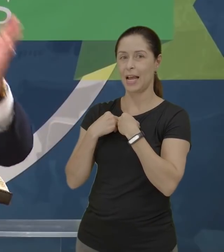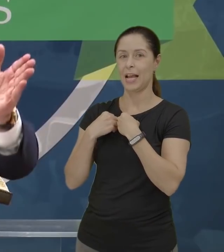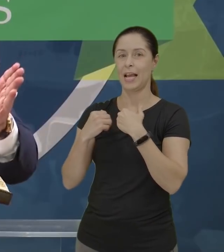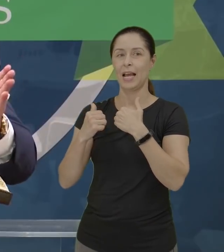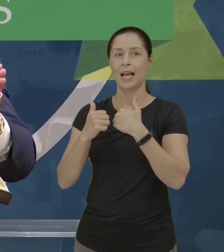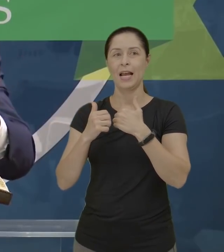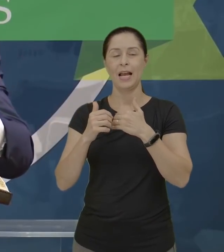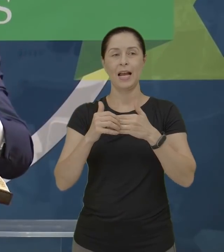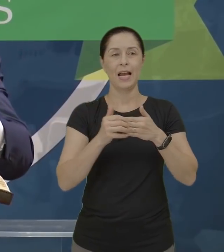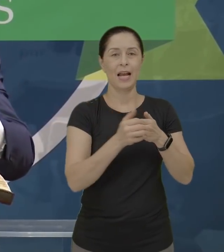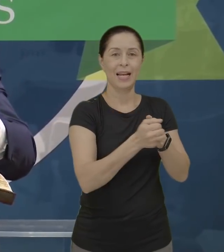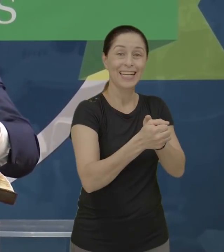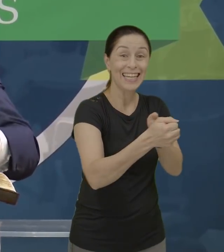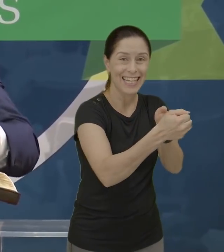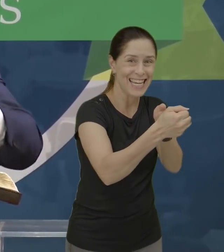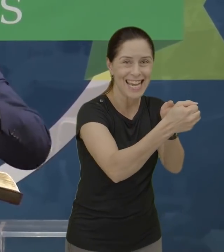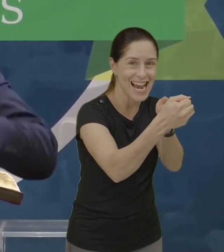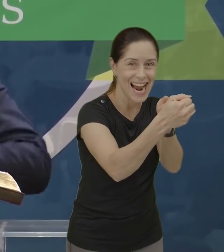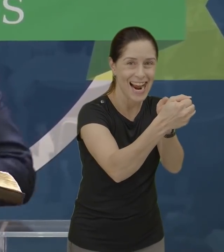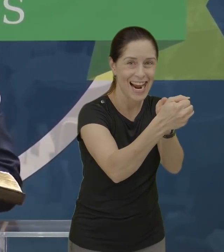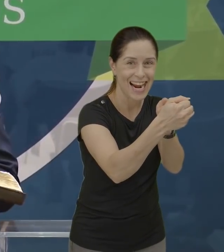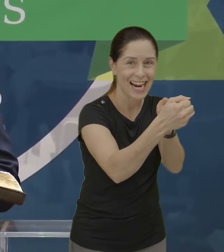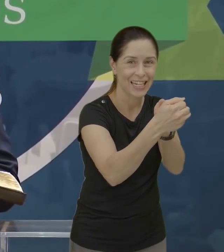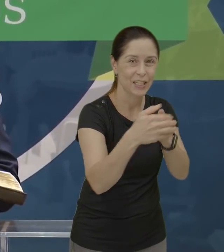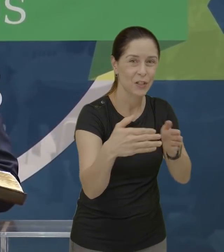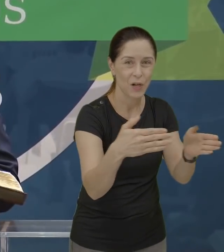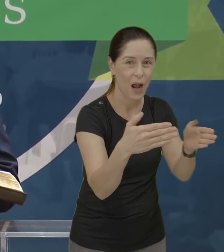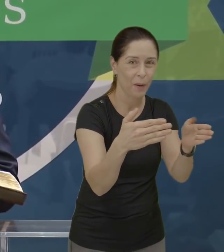dá proteção, Ele nos dá garantia.